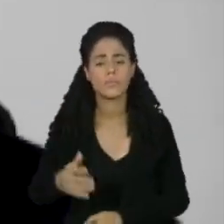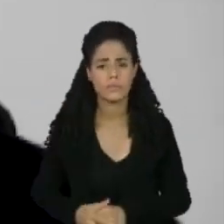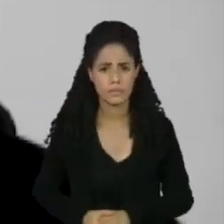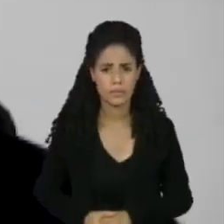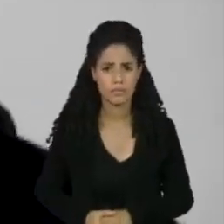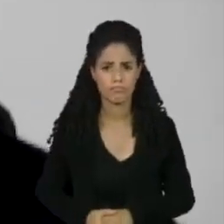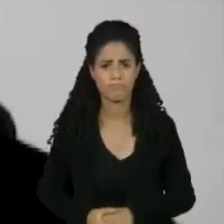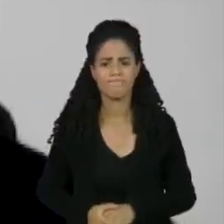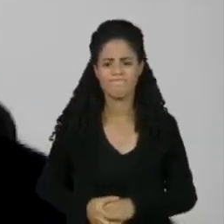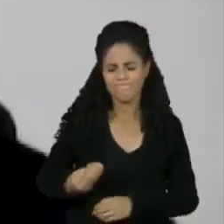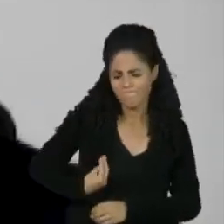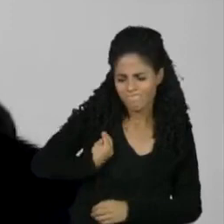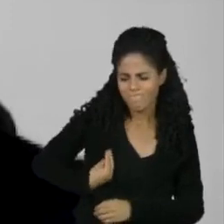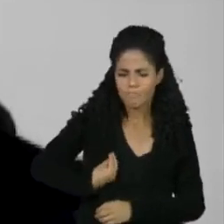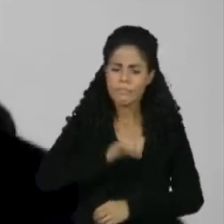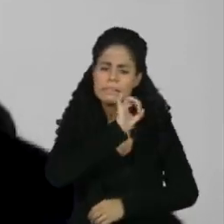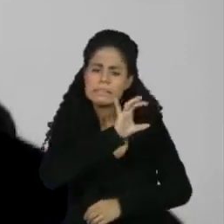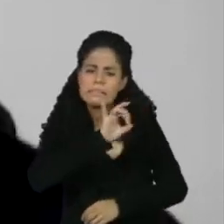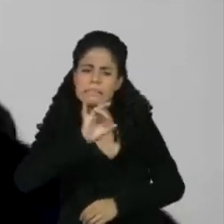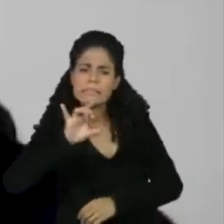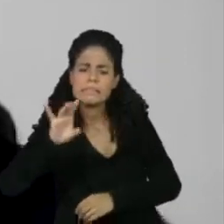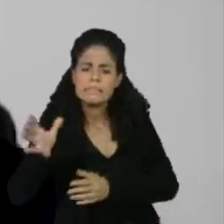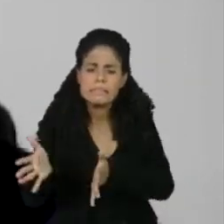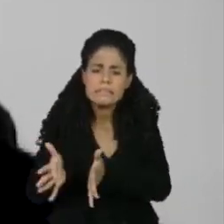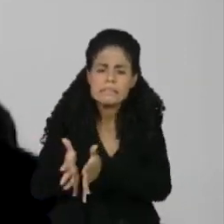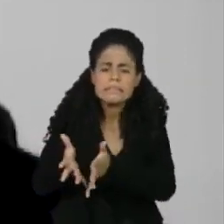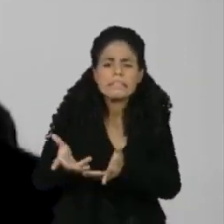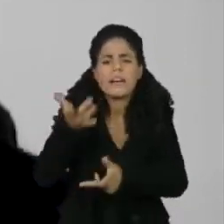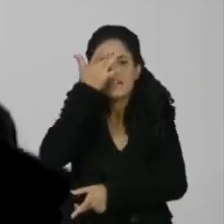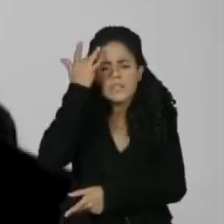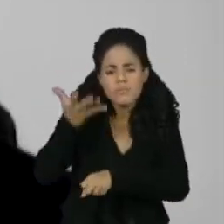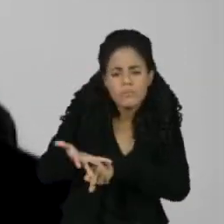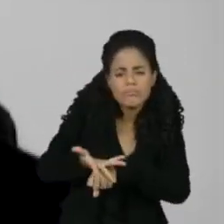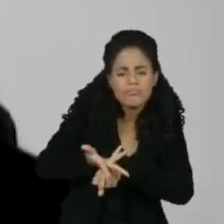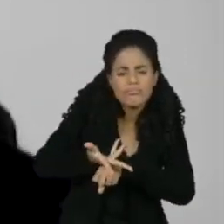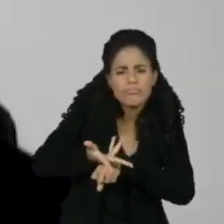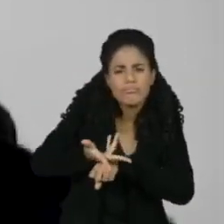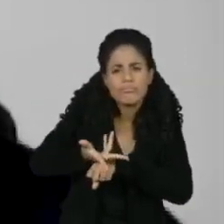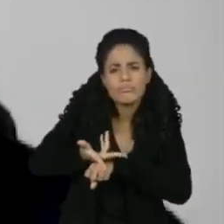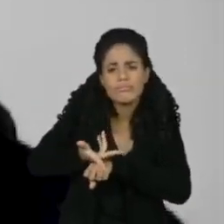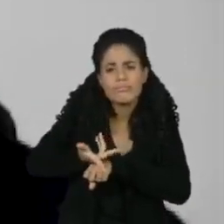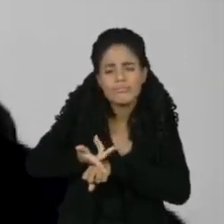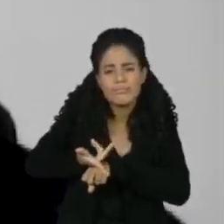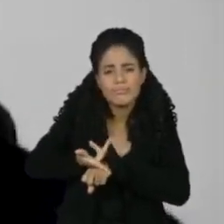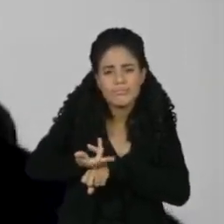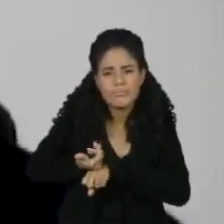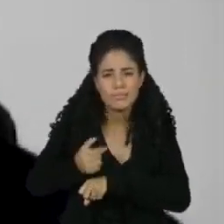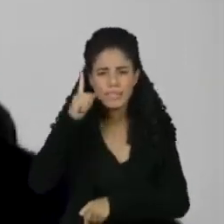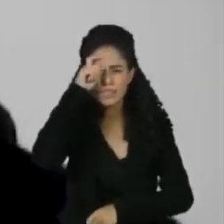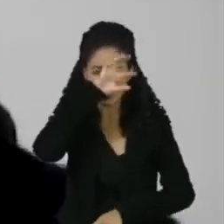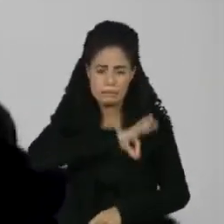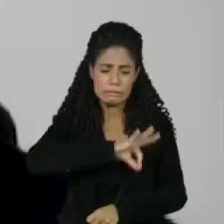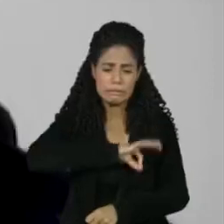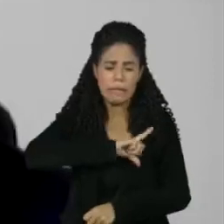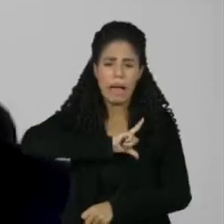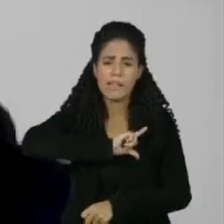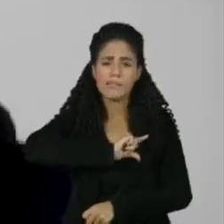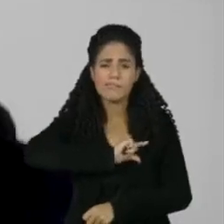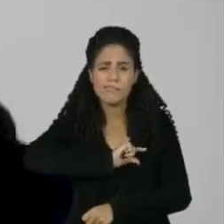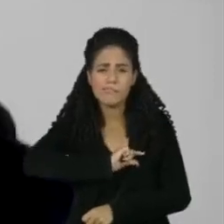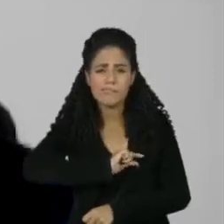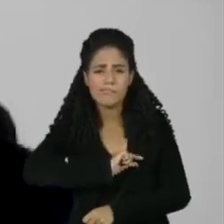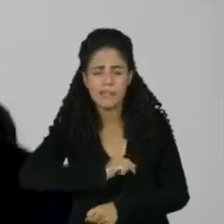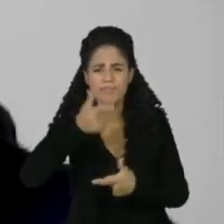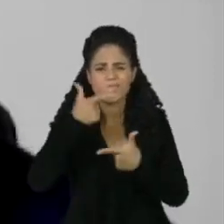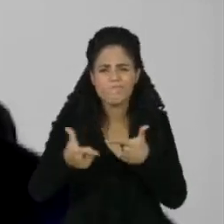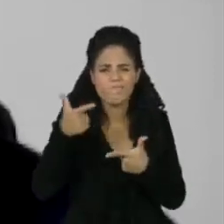o padrão de vida e a qualidade de vida das pessoas que têm renda muito baixa, porque